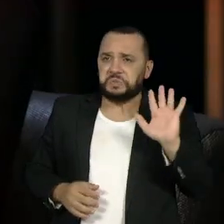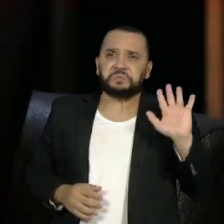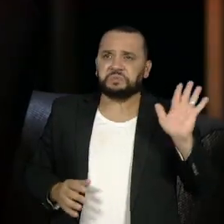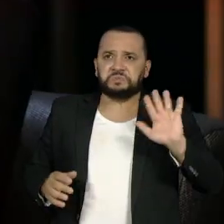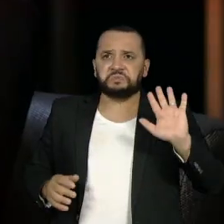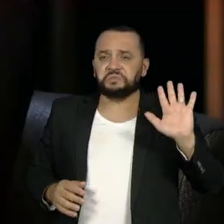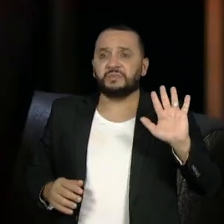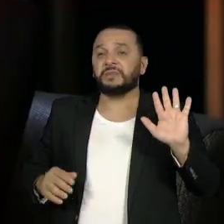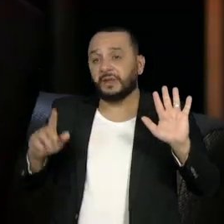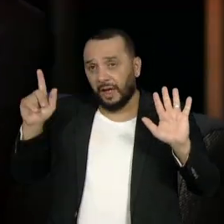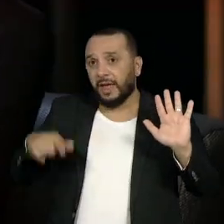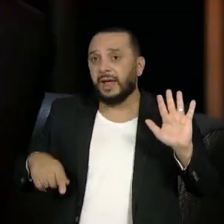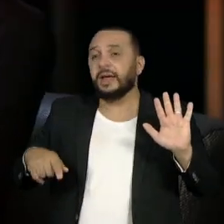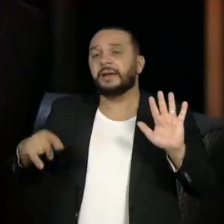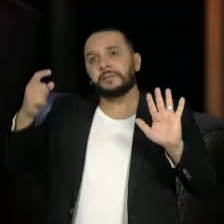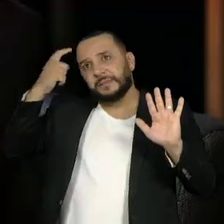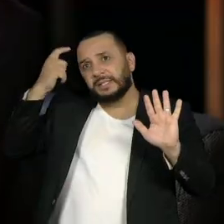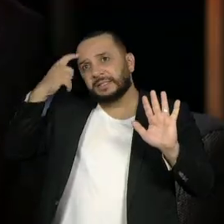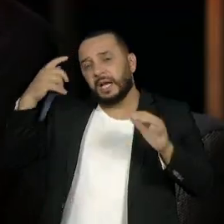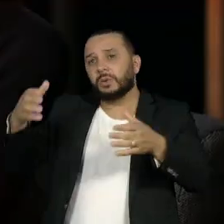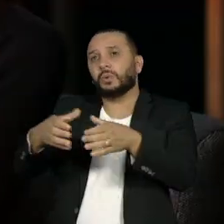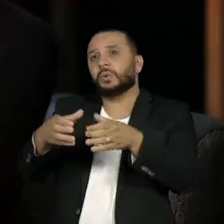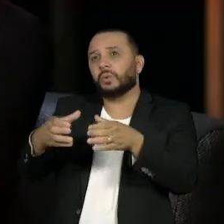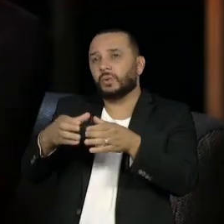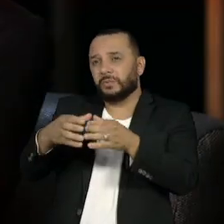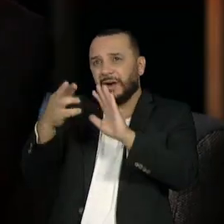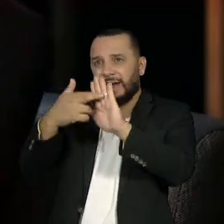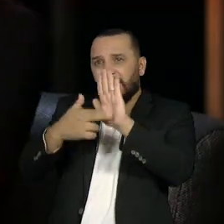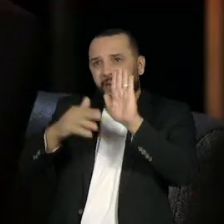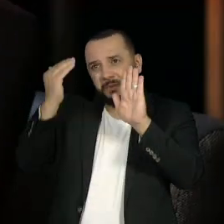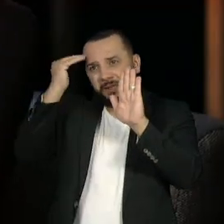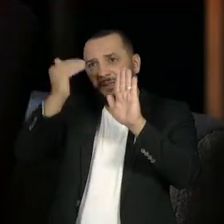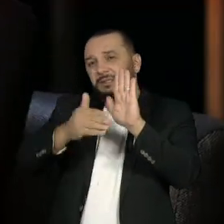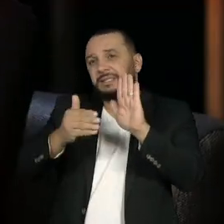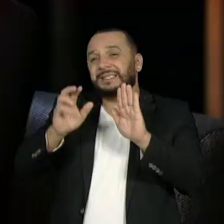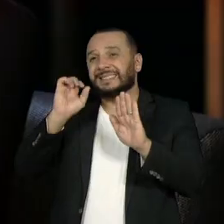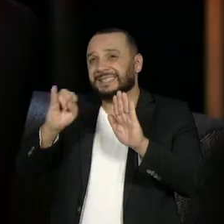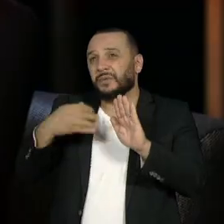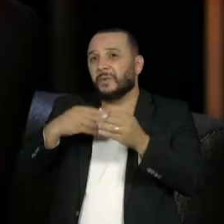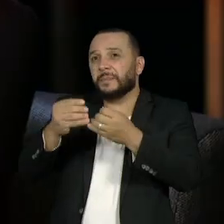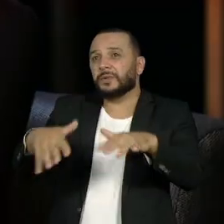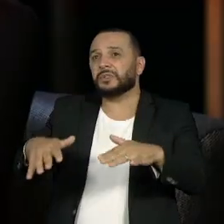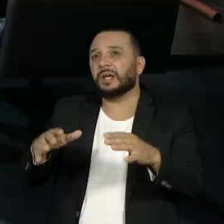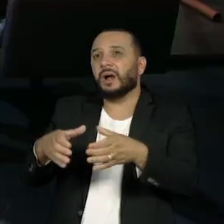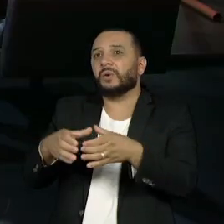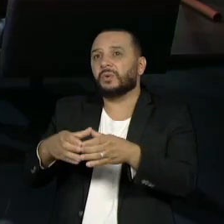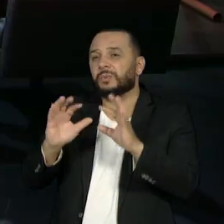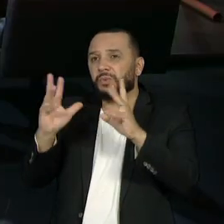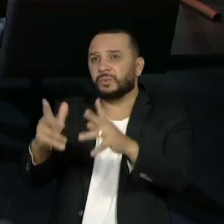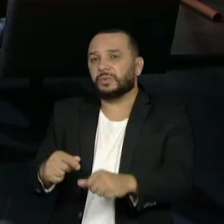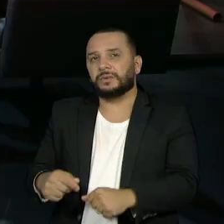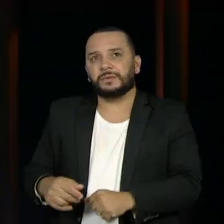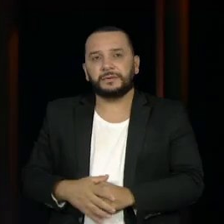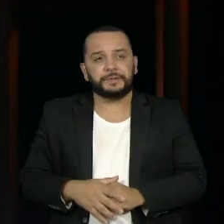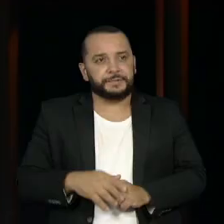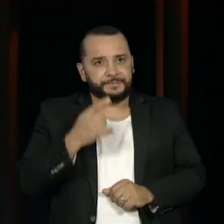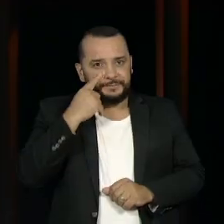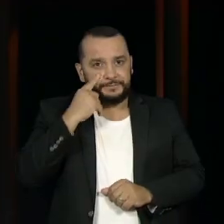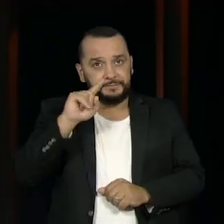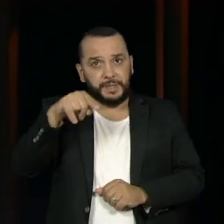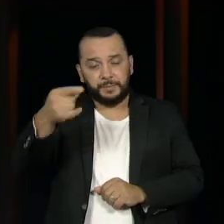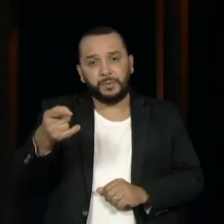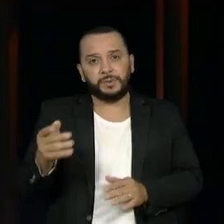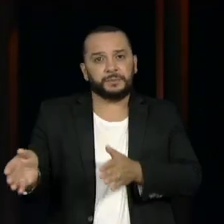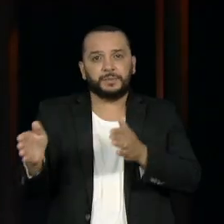acho né O que importa é que se eu não cumprir eu vou afetar a minha coletividade né olha no próximo